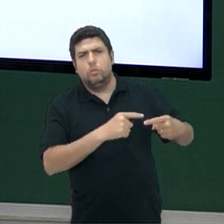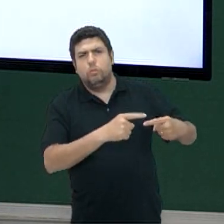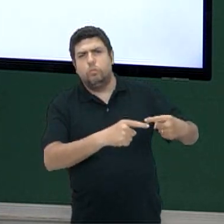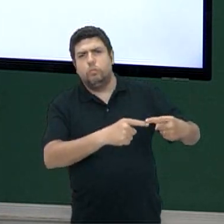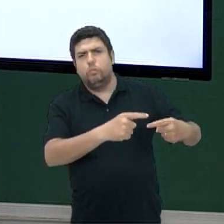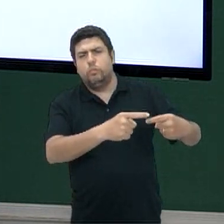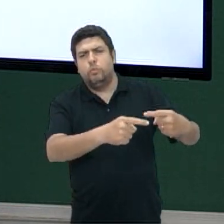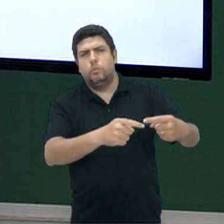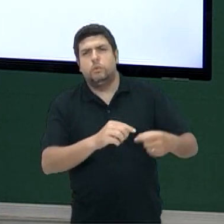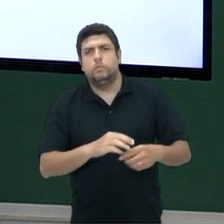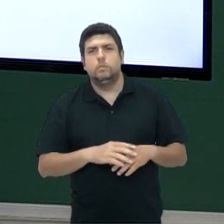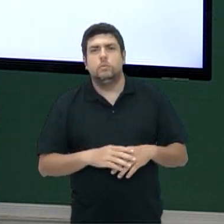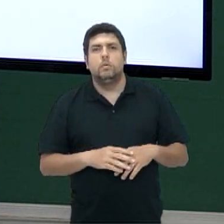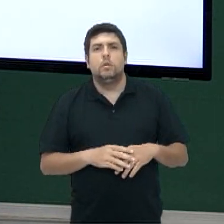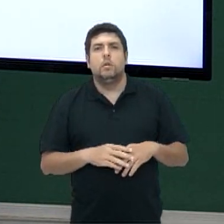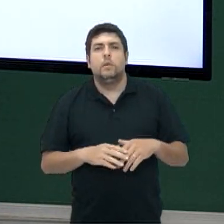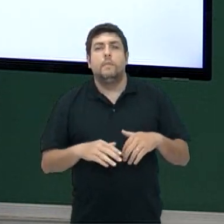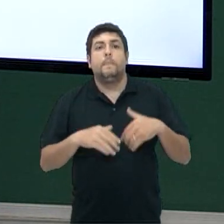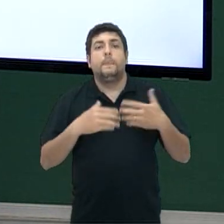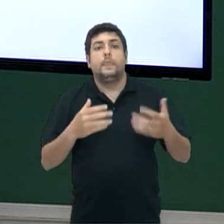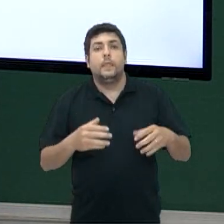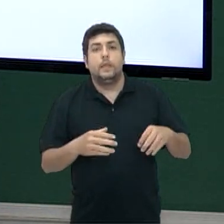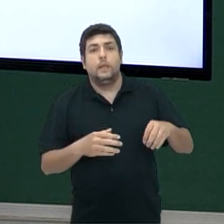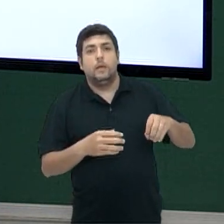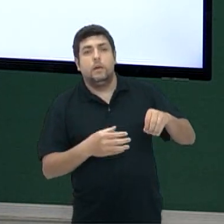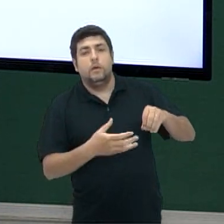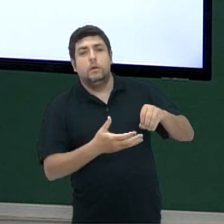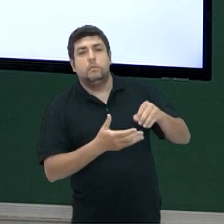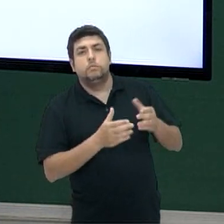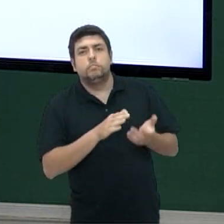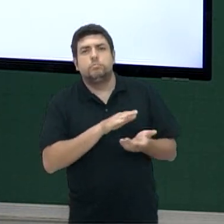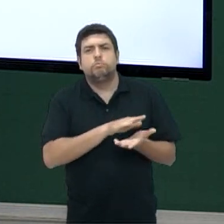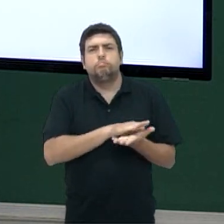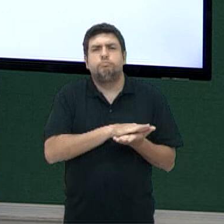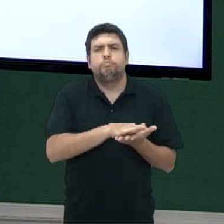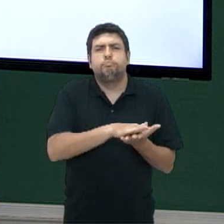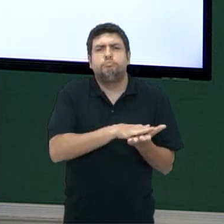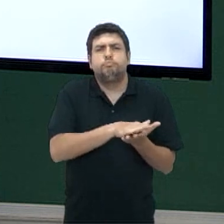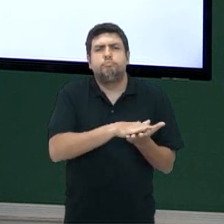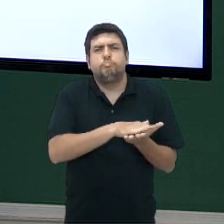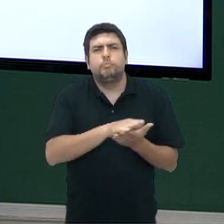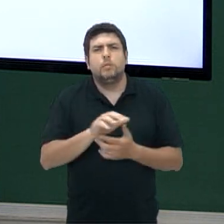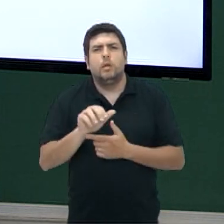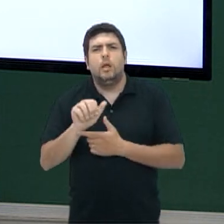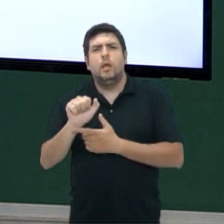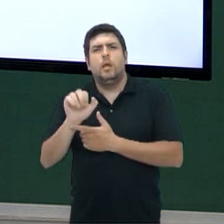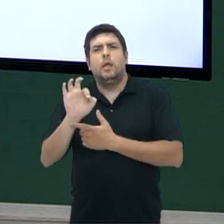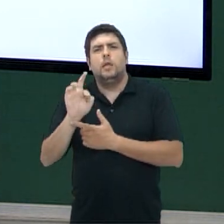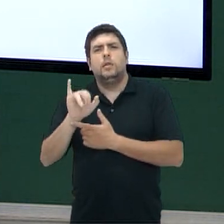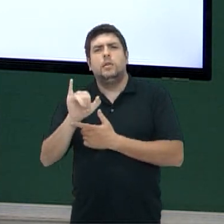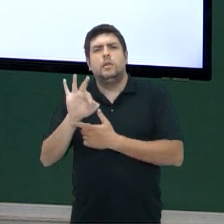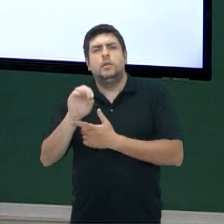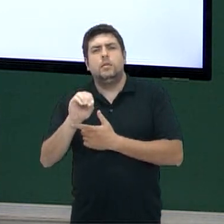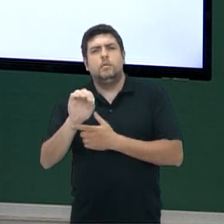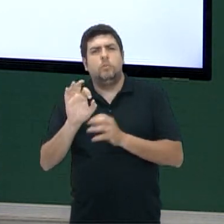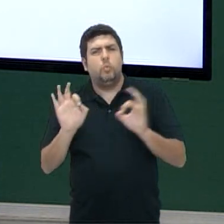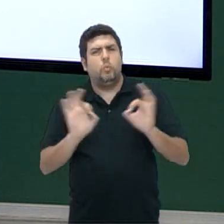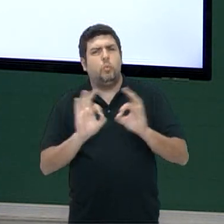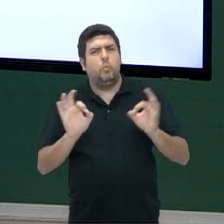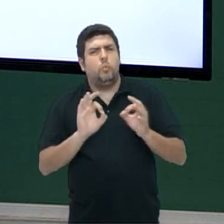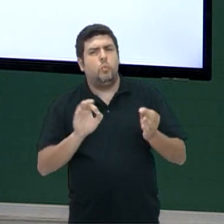atrito, certo? Reduzindo o atrito, o que acontecia? O objeto ia cada vez mais longe. E aí vem uma